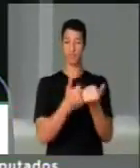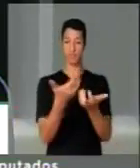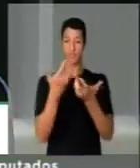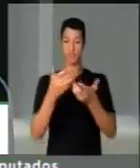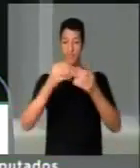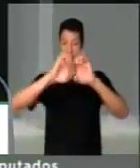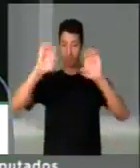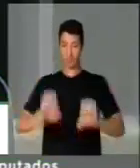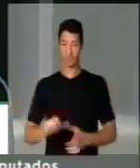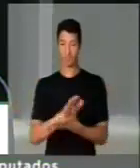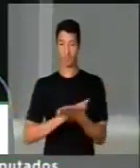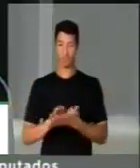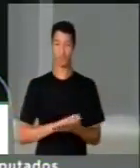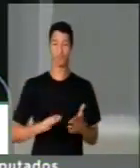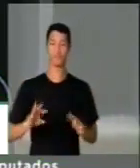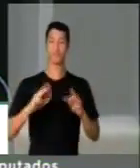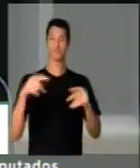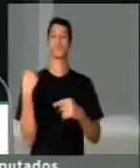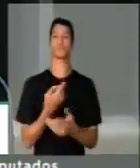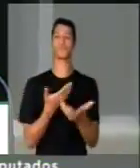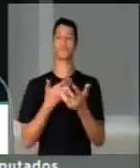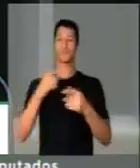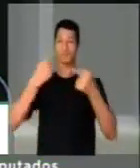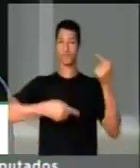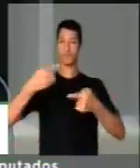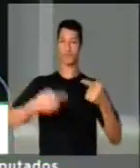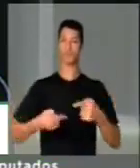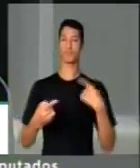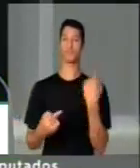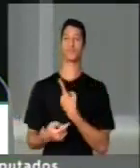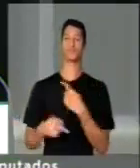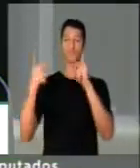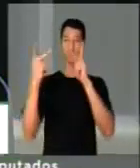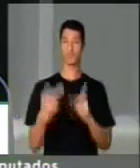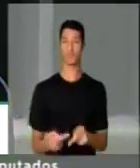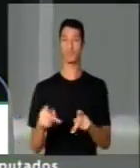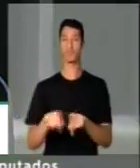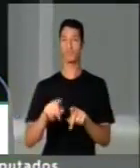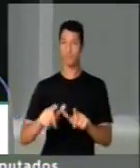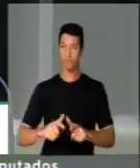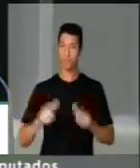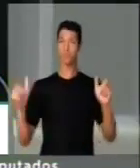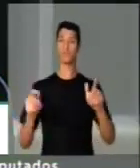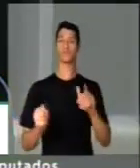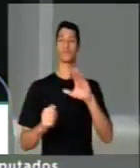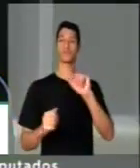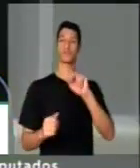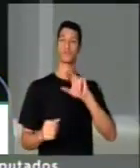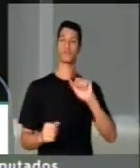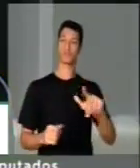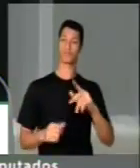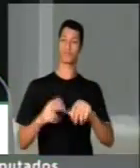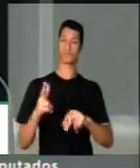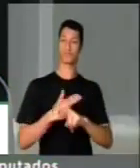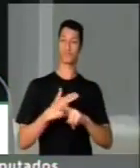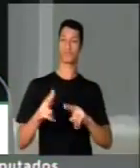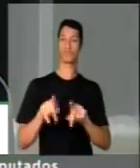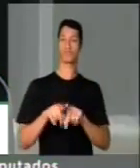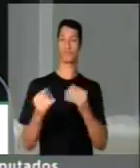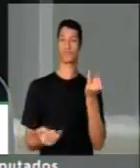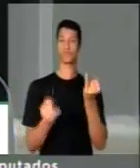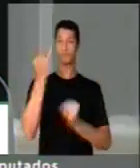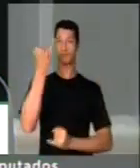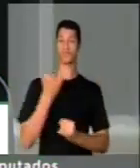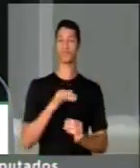quer desestruturar. Portanto, nós queremos discutir o nosso projeto, que aumenta a massa do cacau no chocolate, mas a indústria